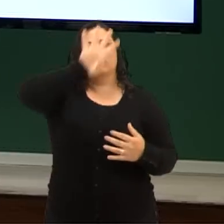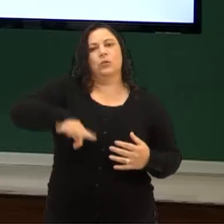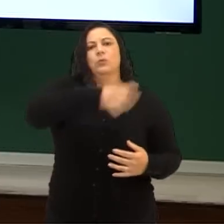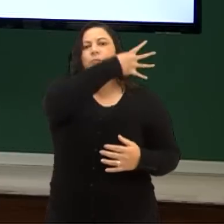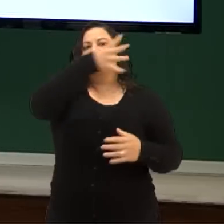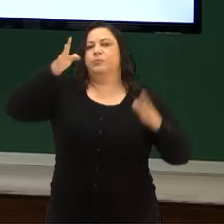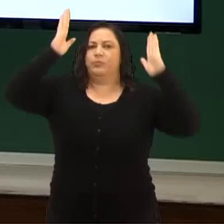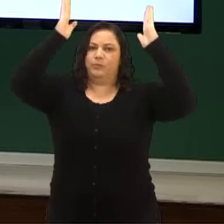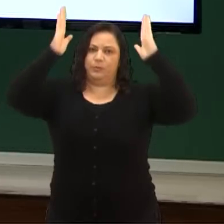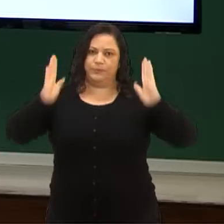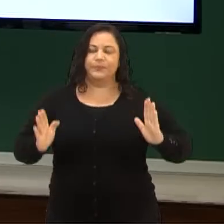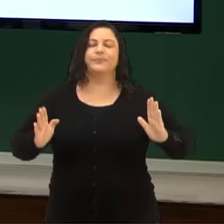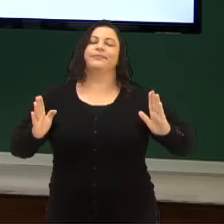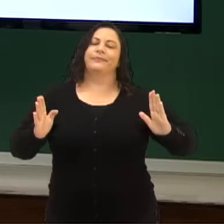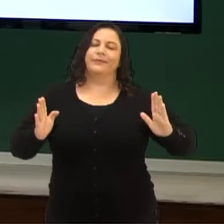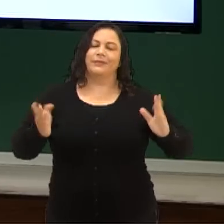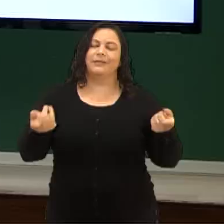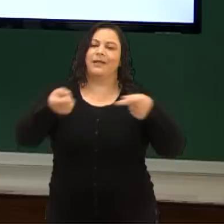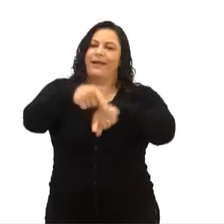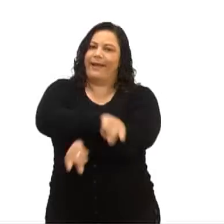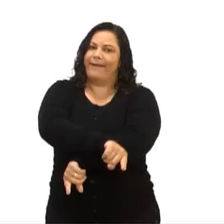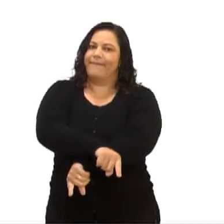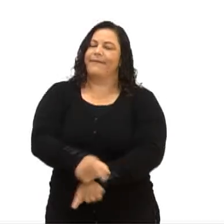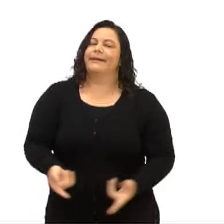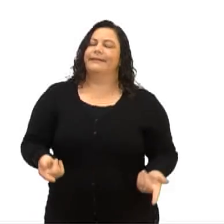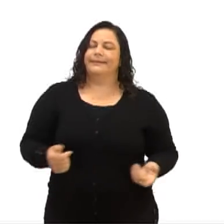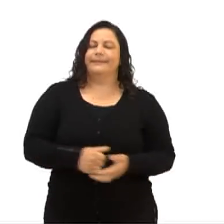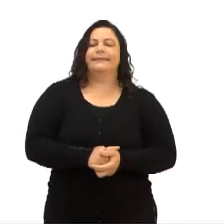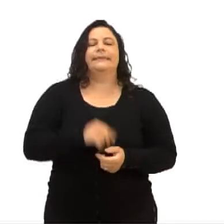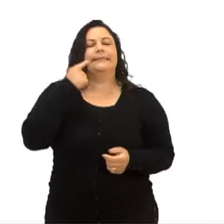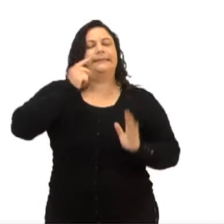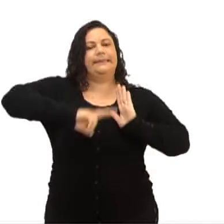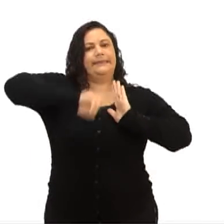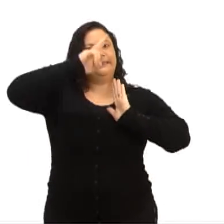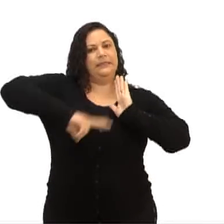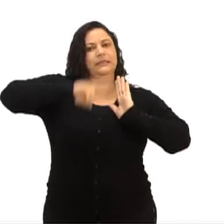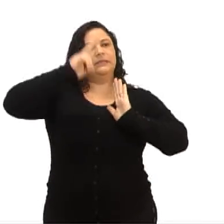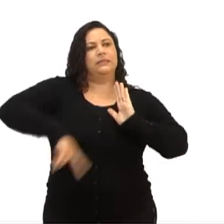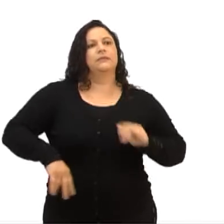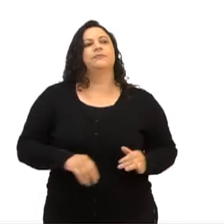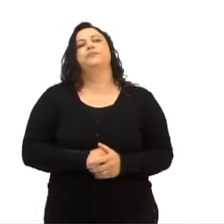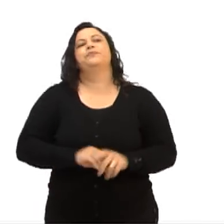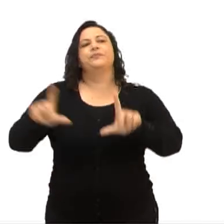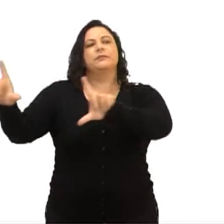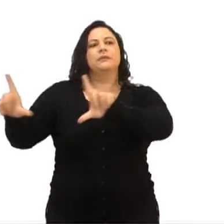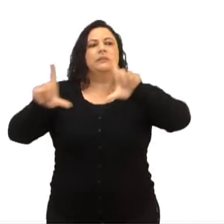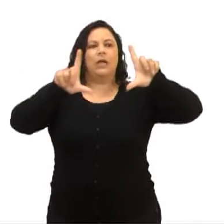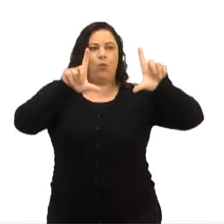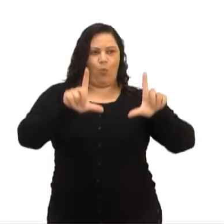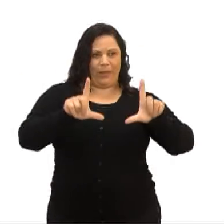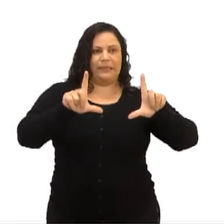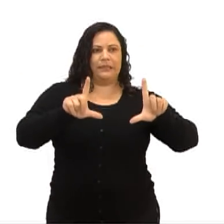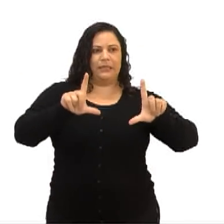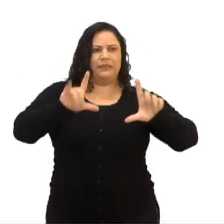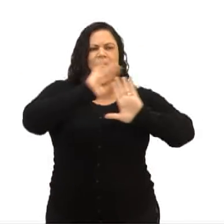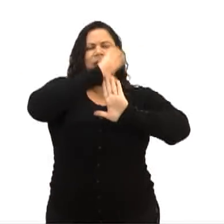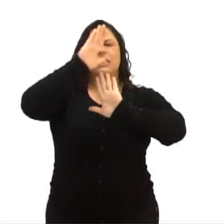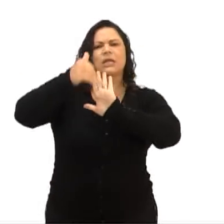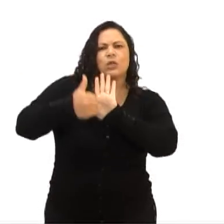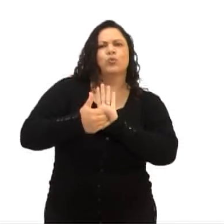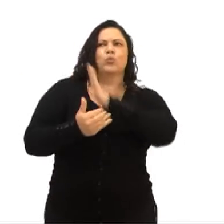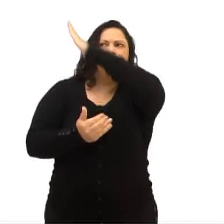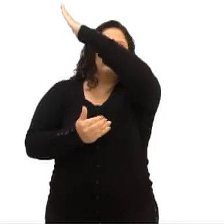você pare e analise isso aqui. Eu vou ler com vocês. Matriz quadrada em que todos os elementos da